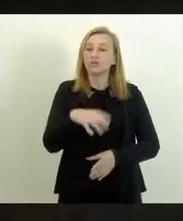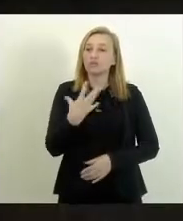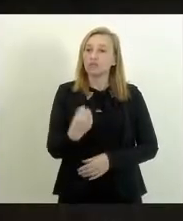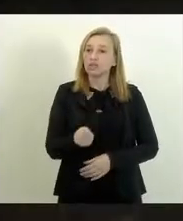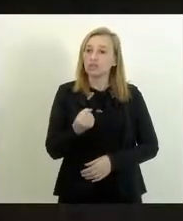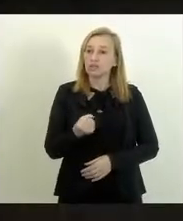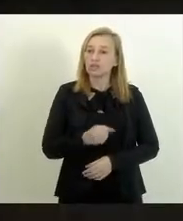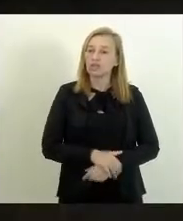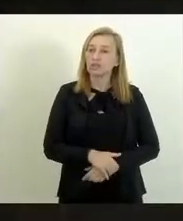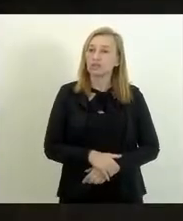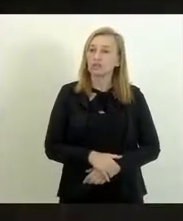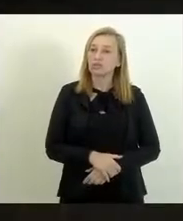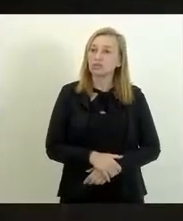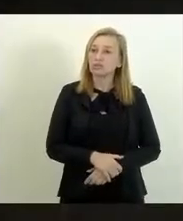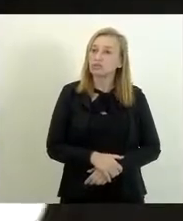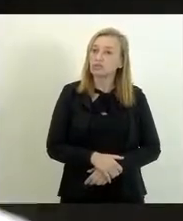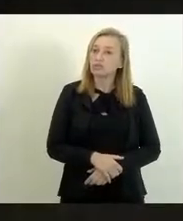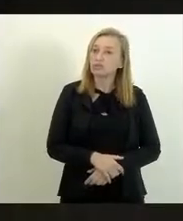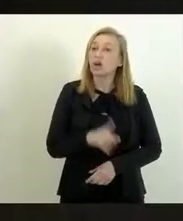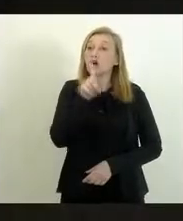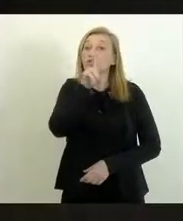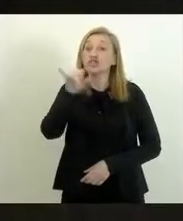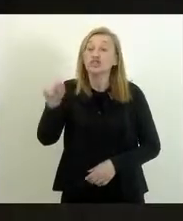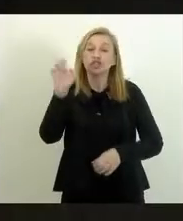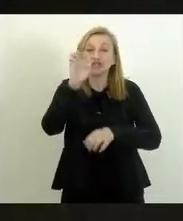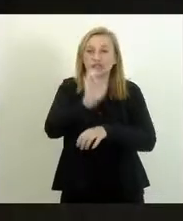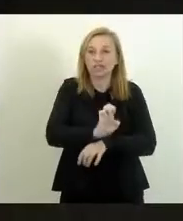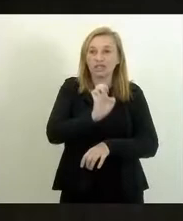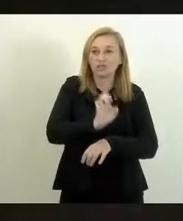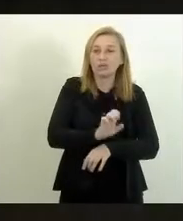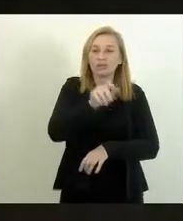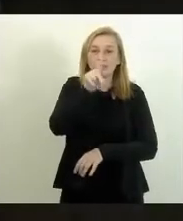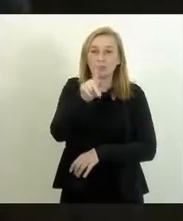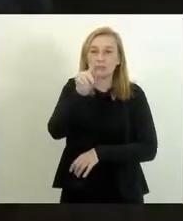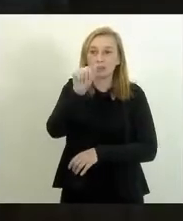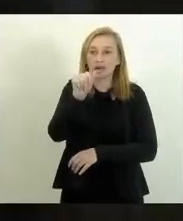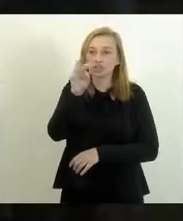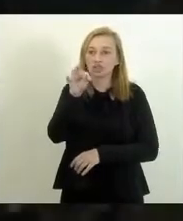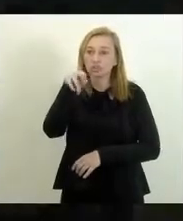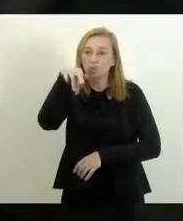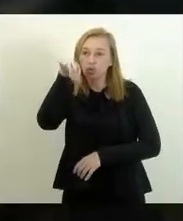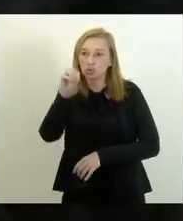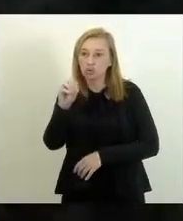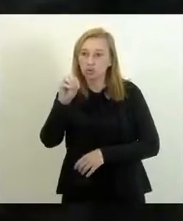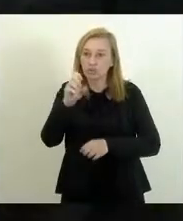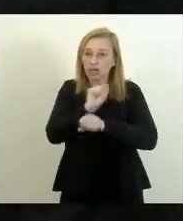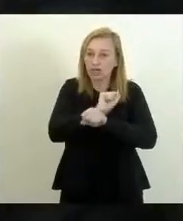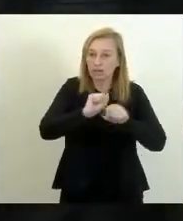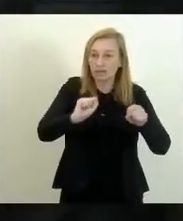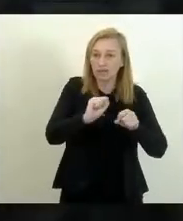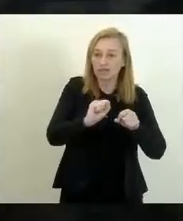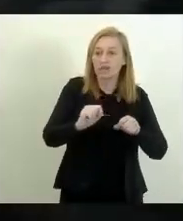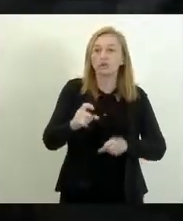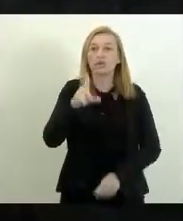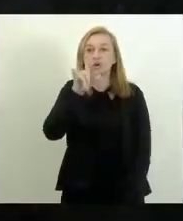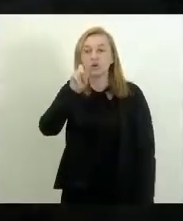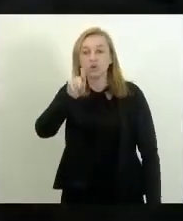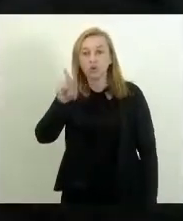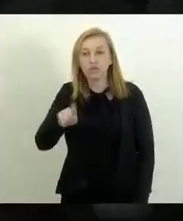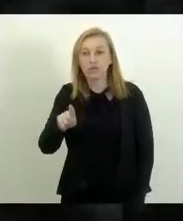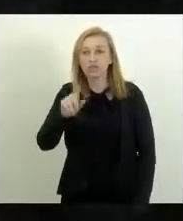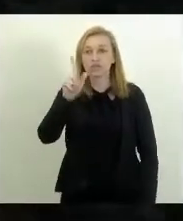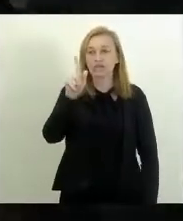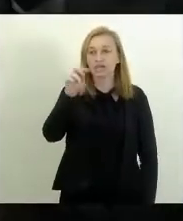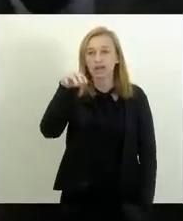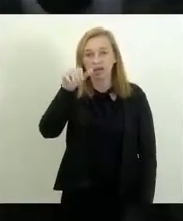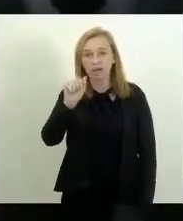aí ao Dia Estadual do Patrono da Abolição, Luiz Gama, no Rio de